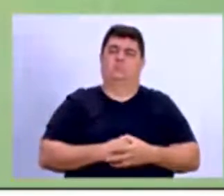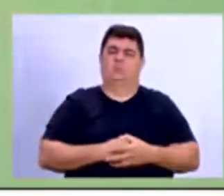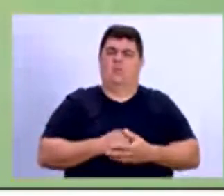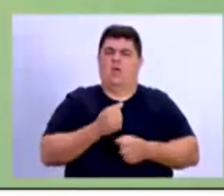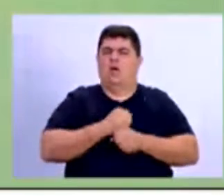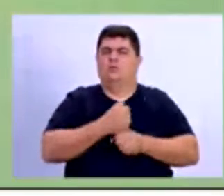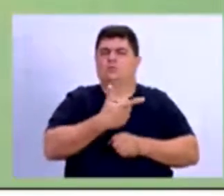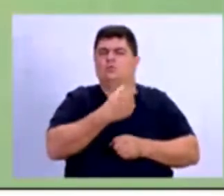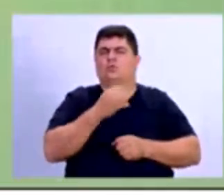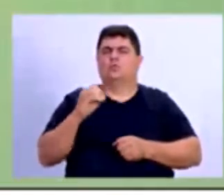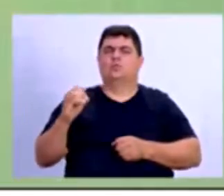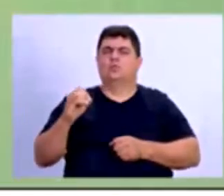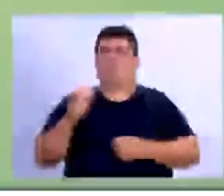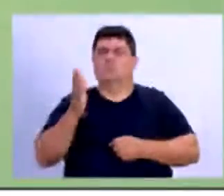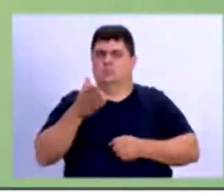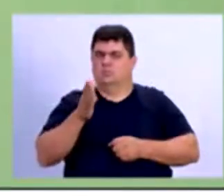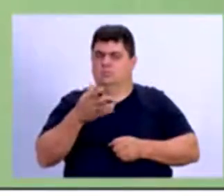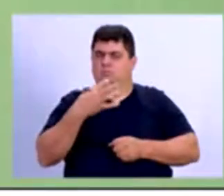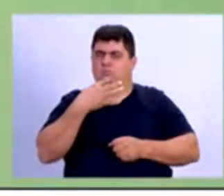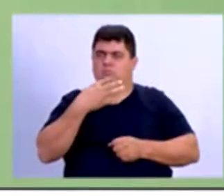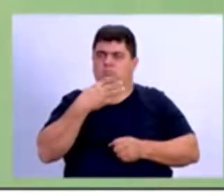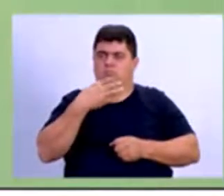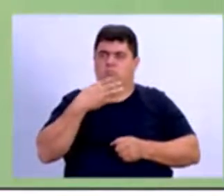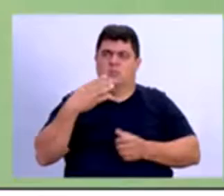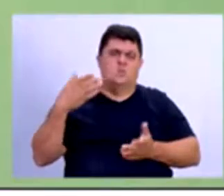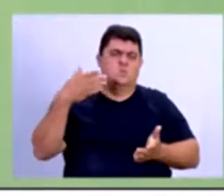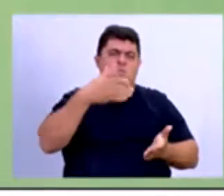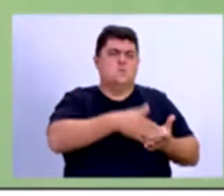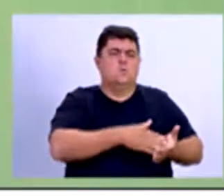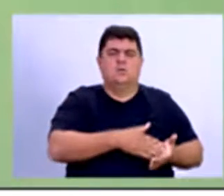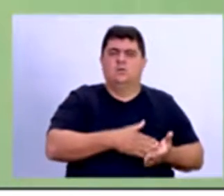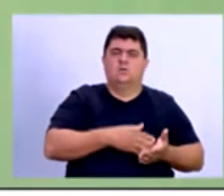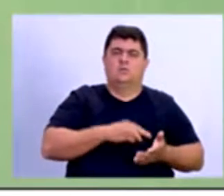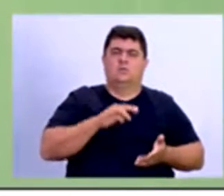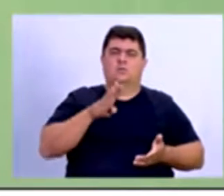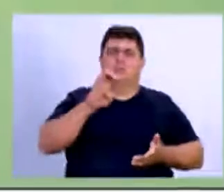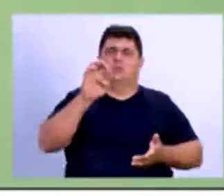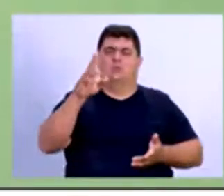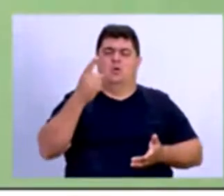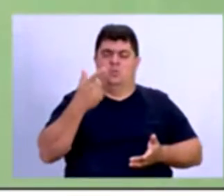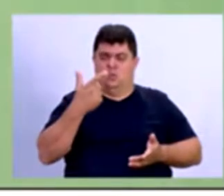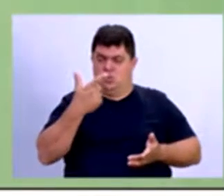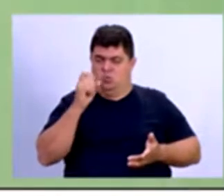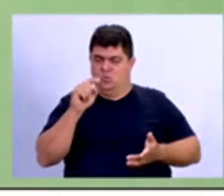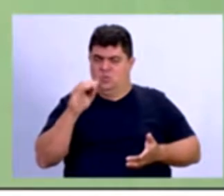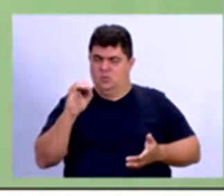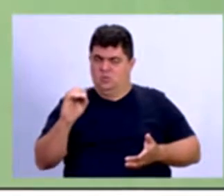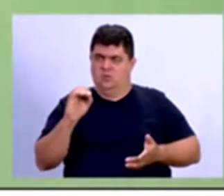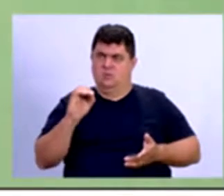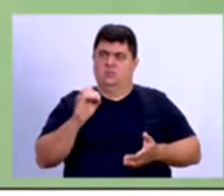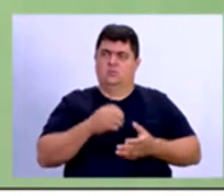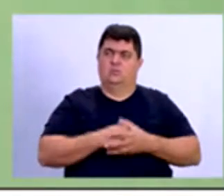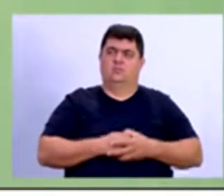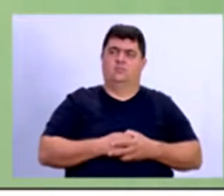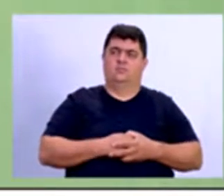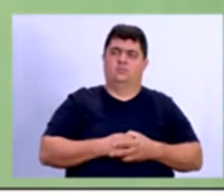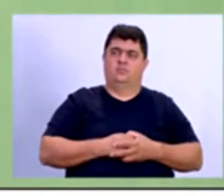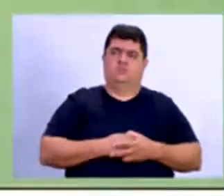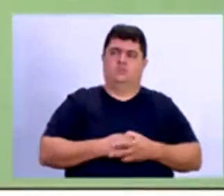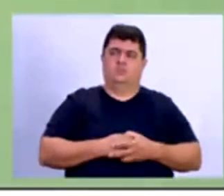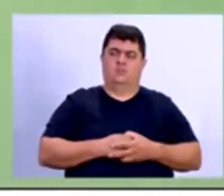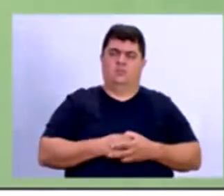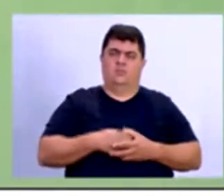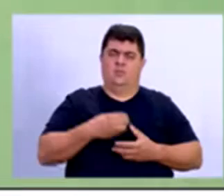2000 até hoje né a era da web 2.0 então quando se fala a era da web